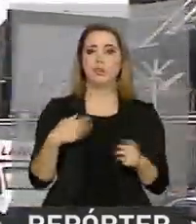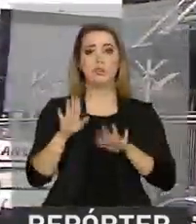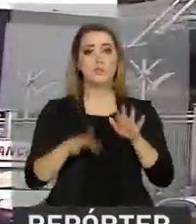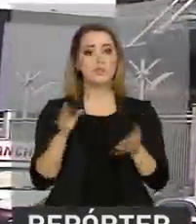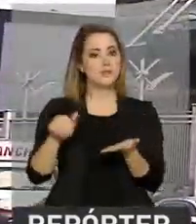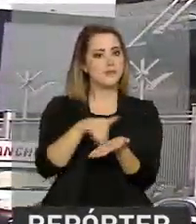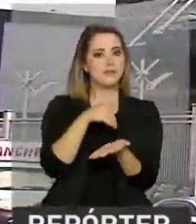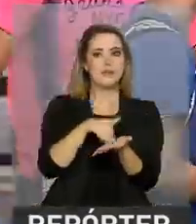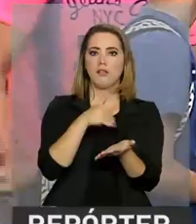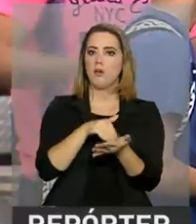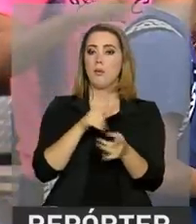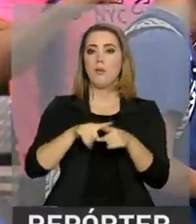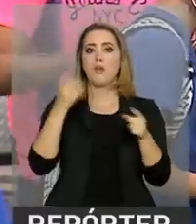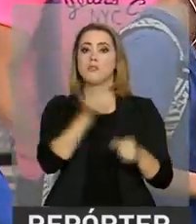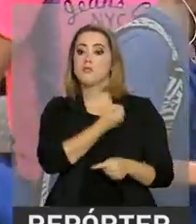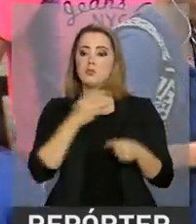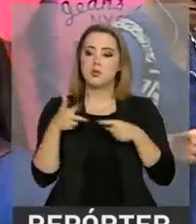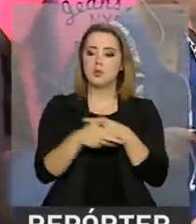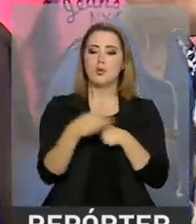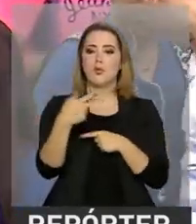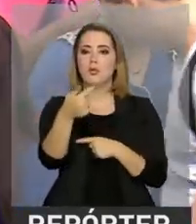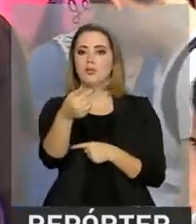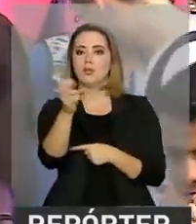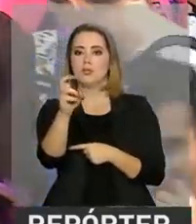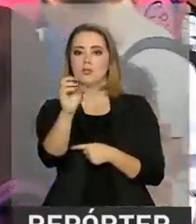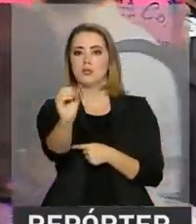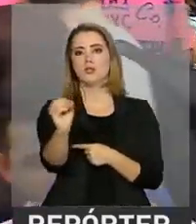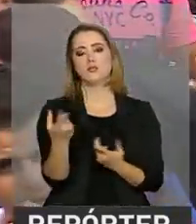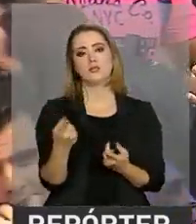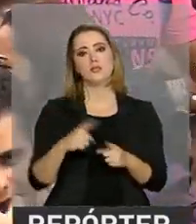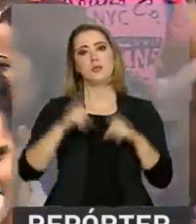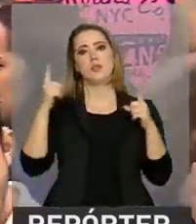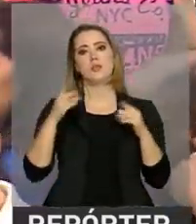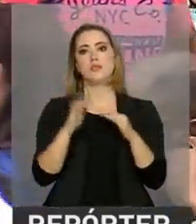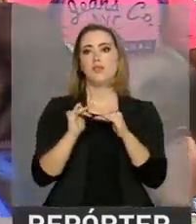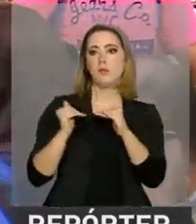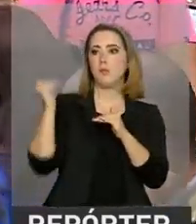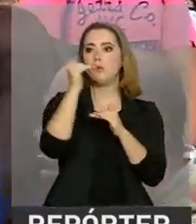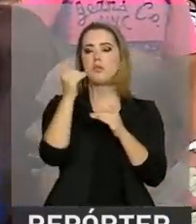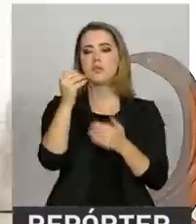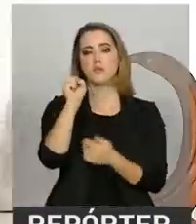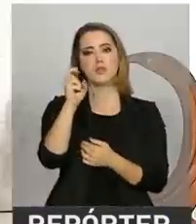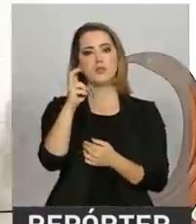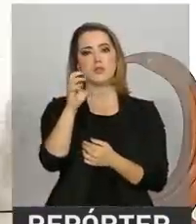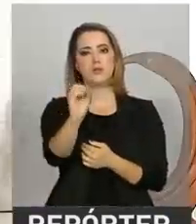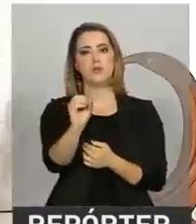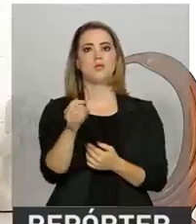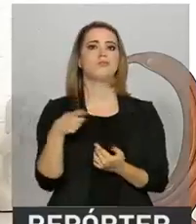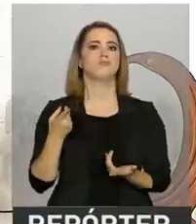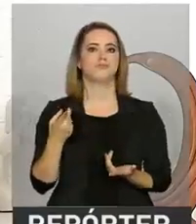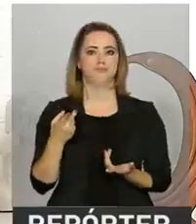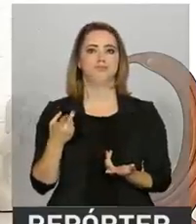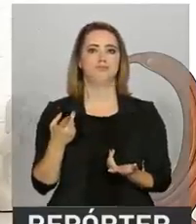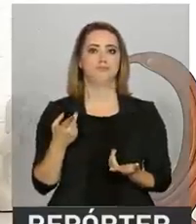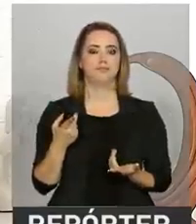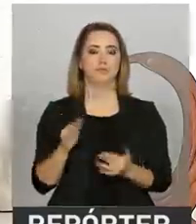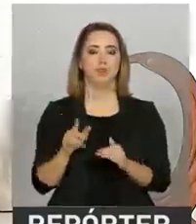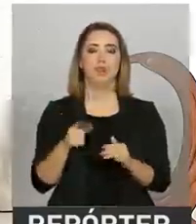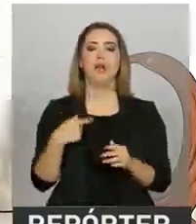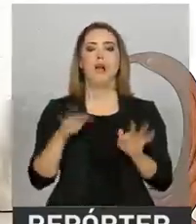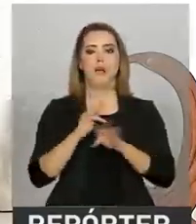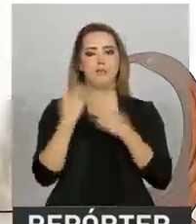é 'vamos ler' 750 mas aí com o passar dos dias essa nova de porta aberta por cento e espanha o terceiro é a família